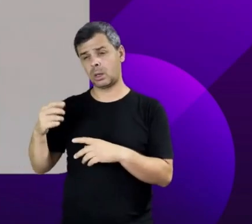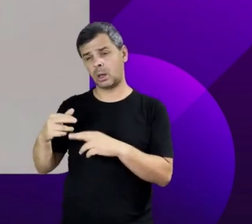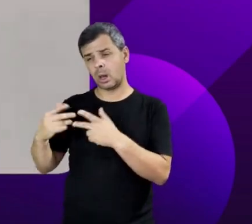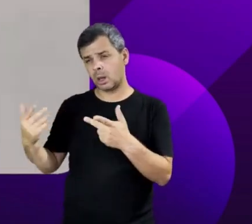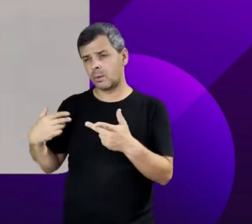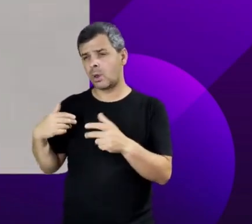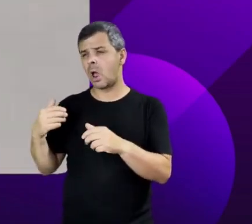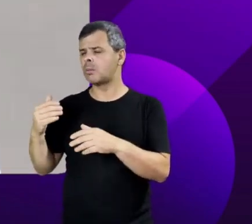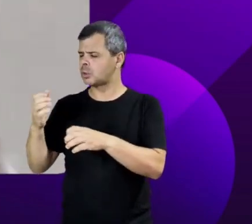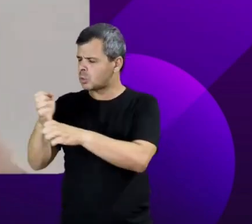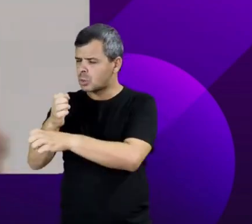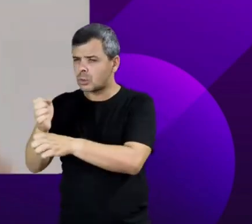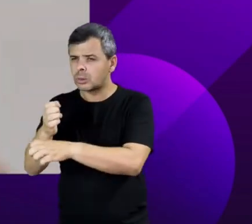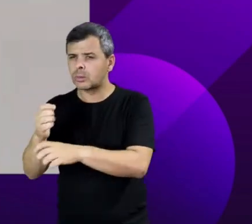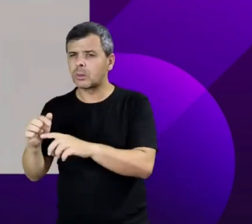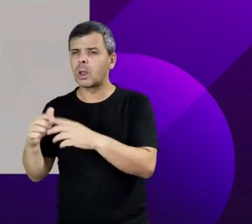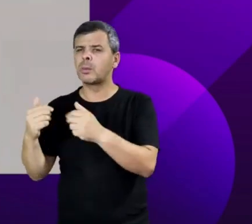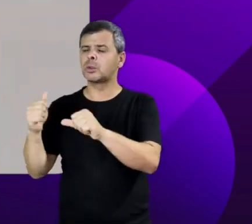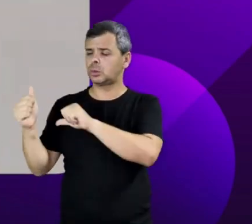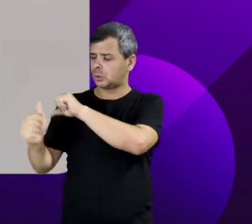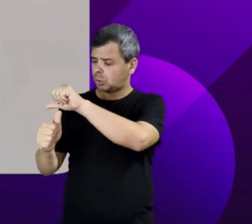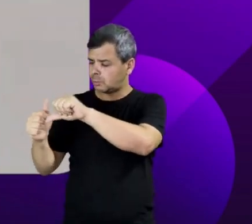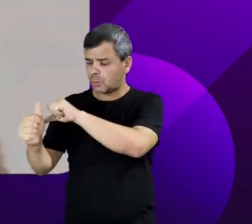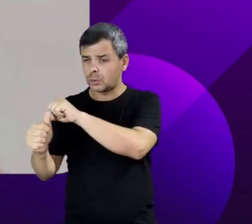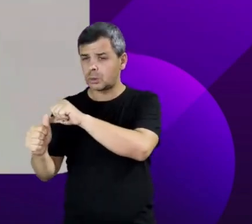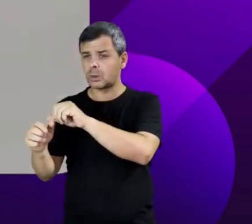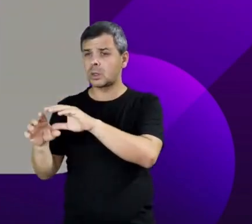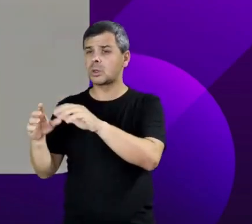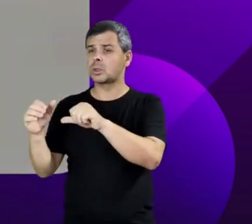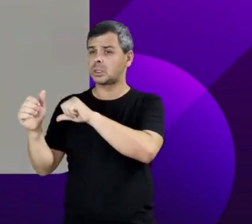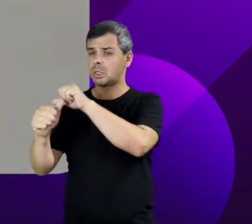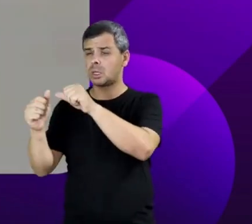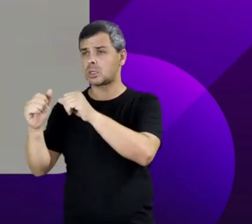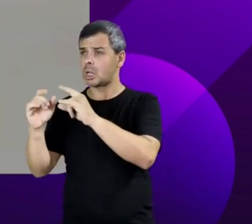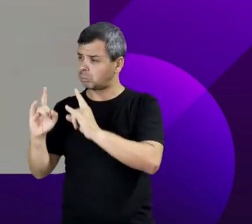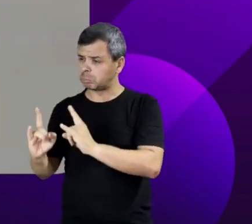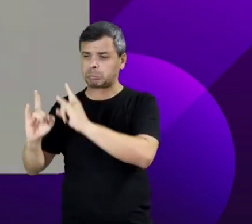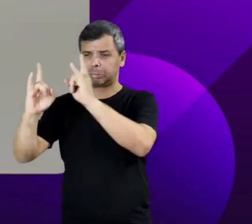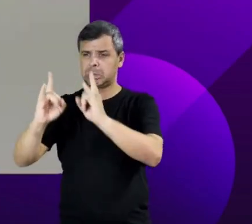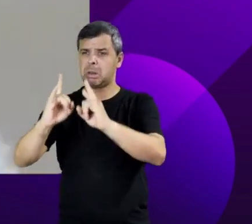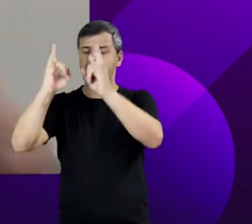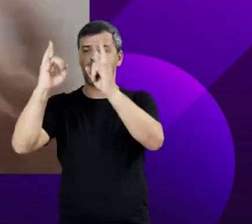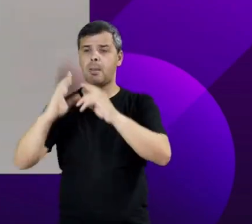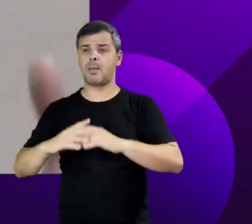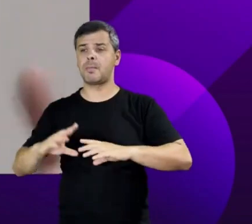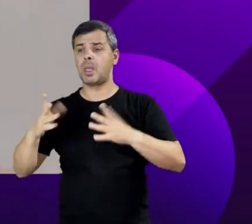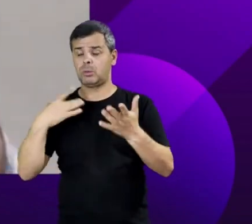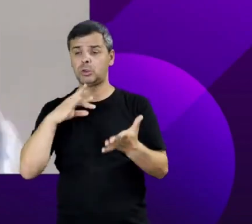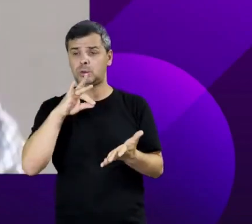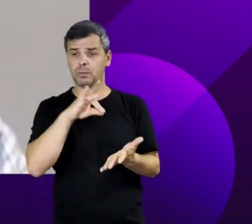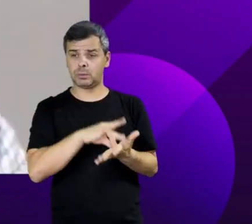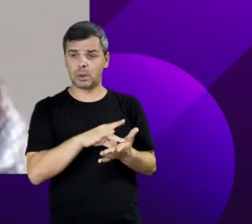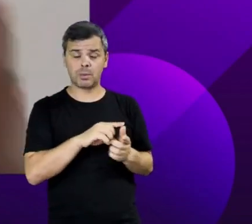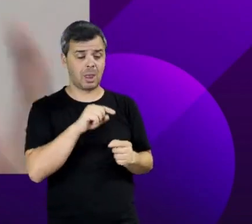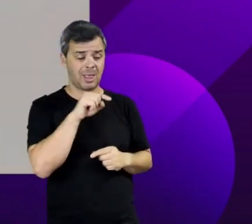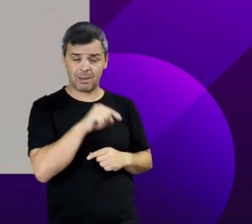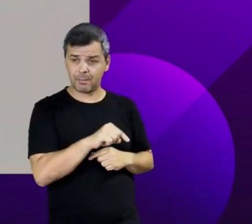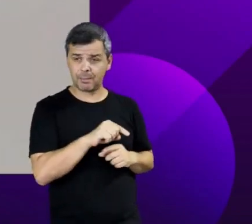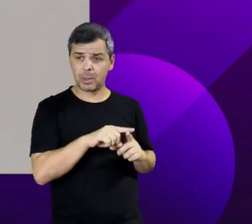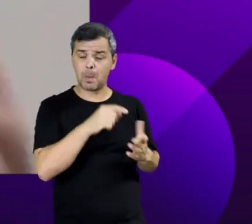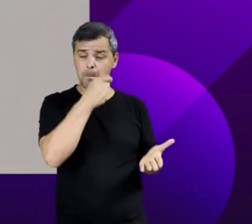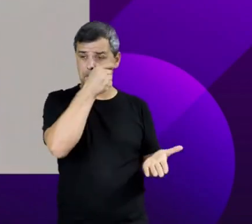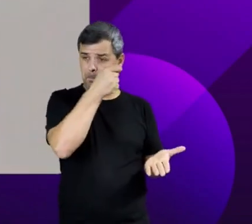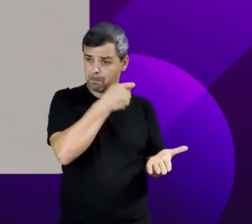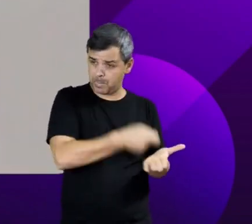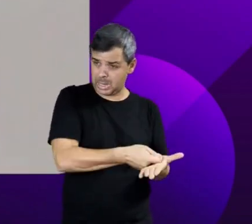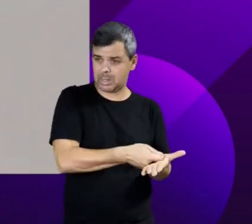essas grandes obras, com essas grandes transformações, com esses grandes empreendimentos, enfim, e de fato quem acaba pagando